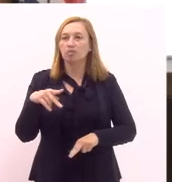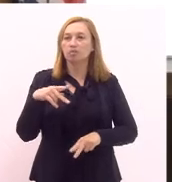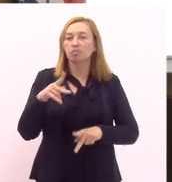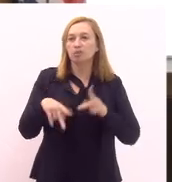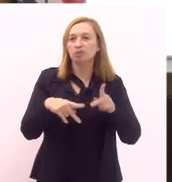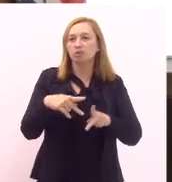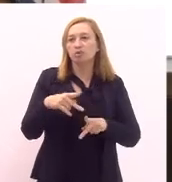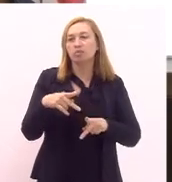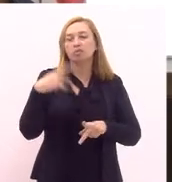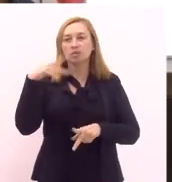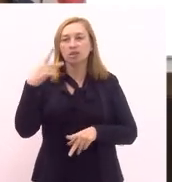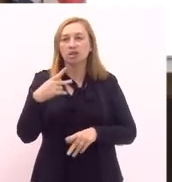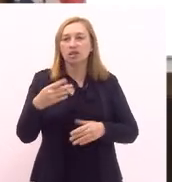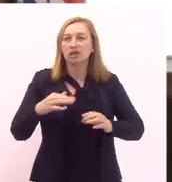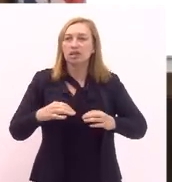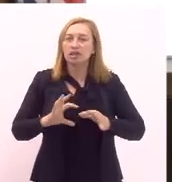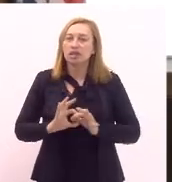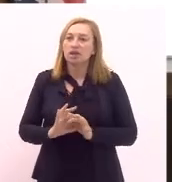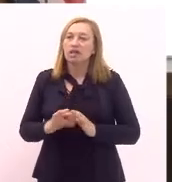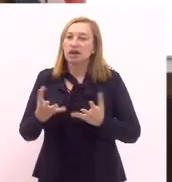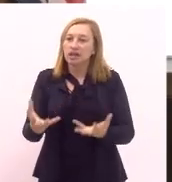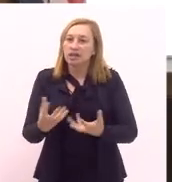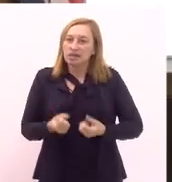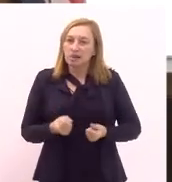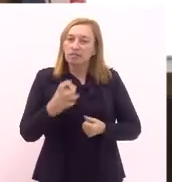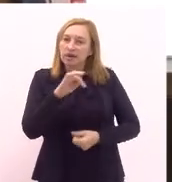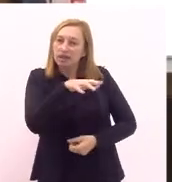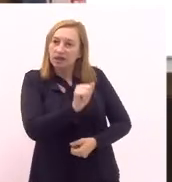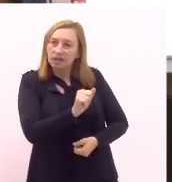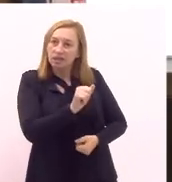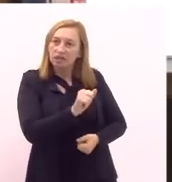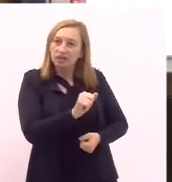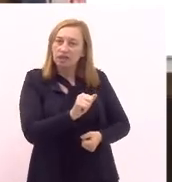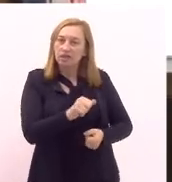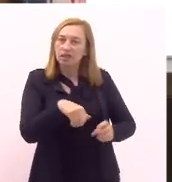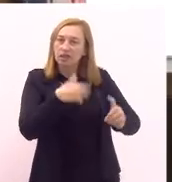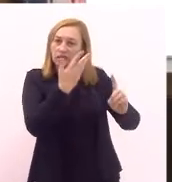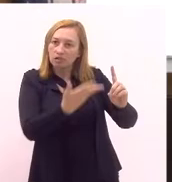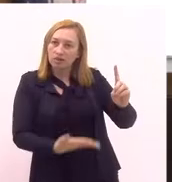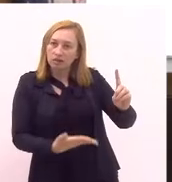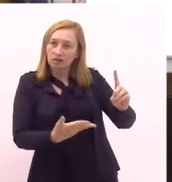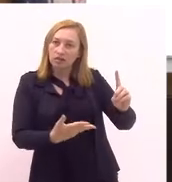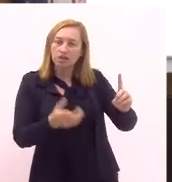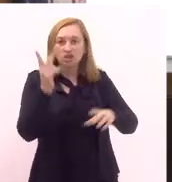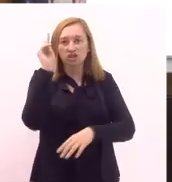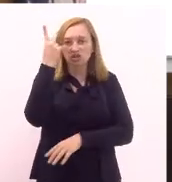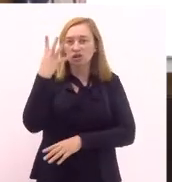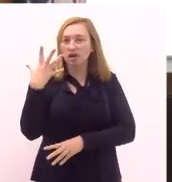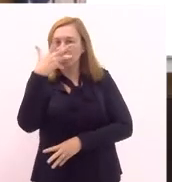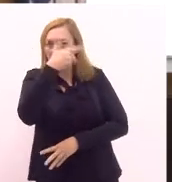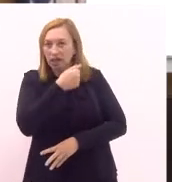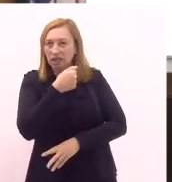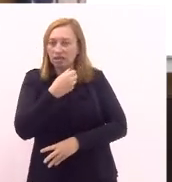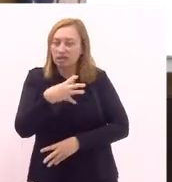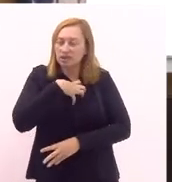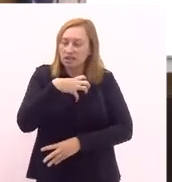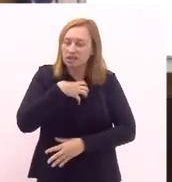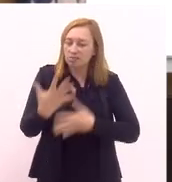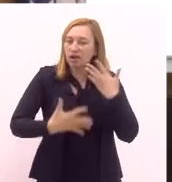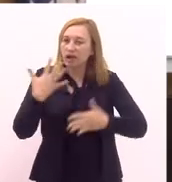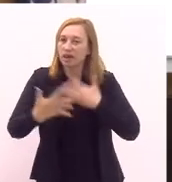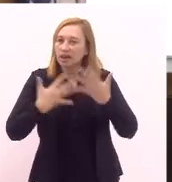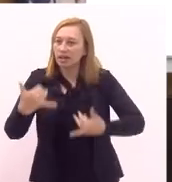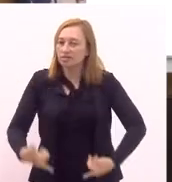casa recebe de braços abertos Benedita o tributo a essa sua bela história nós nos sentimos honrados